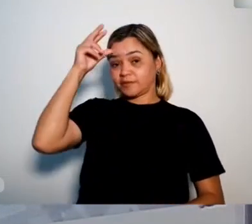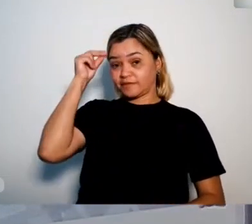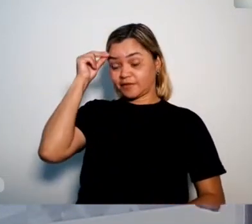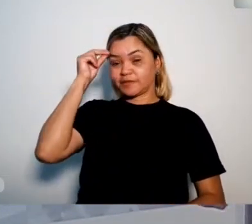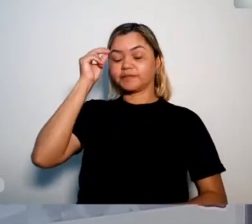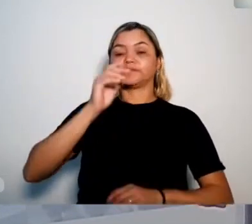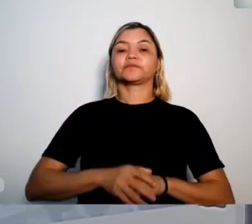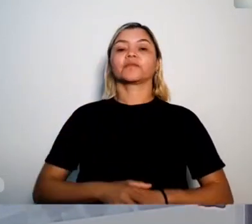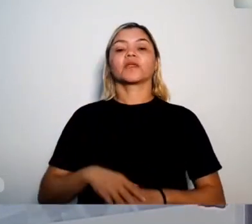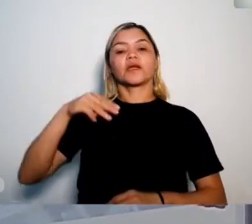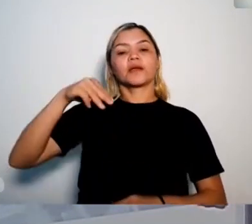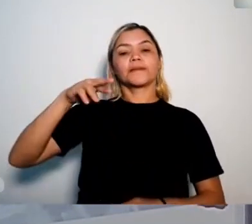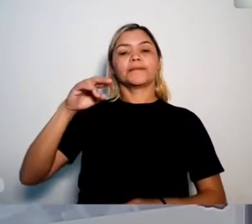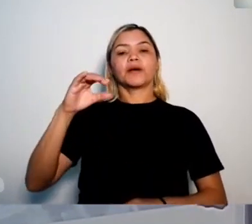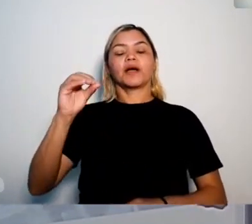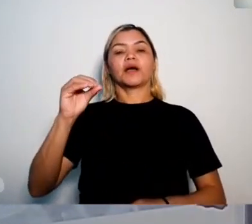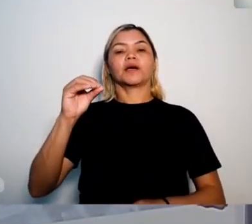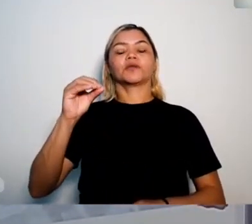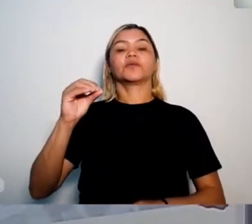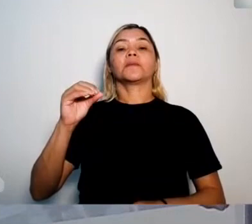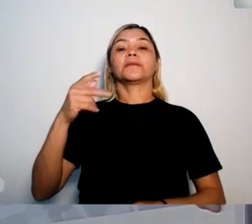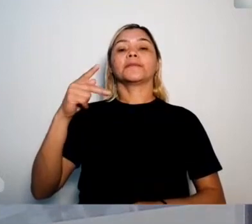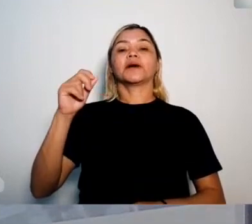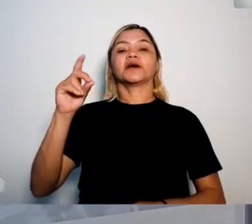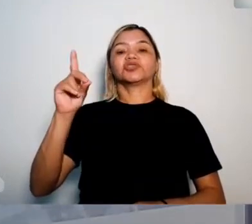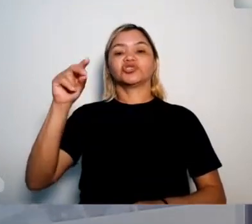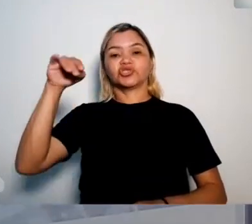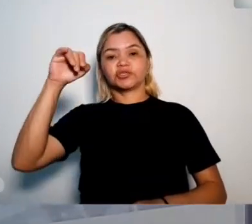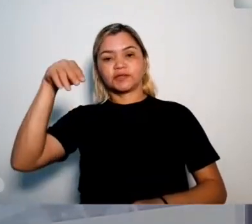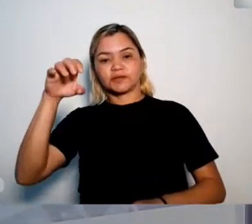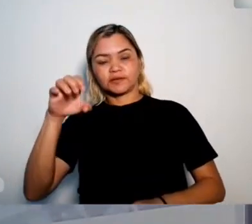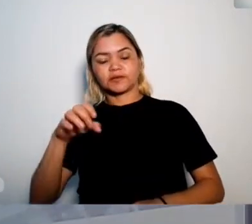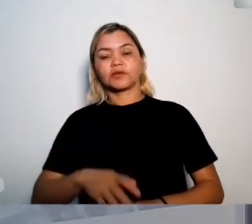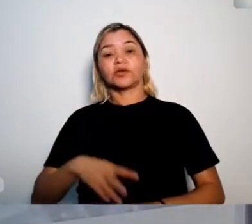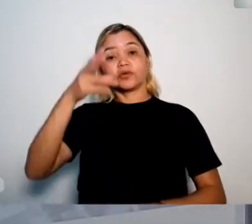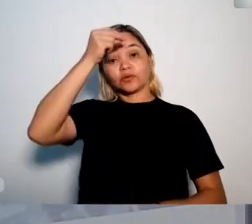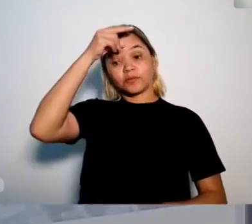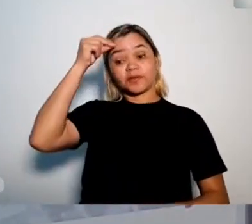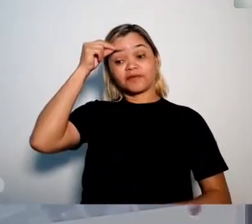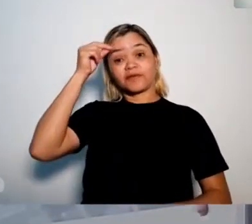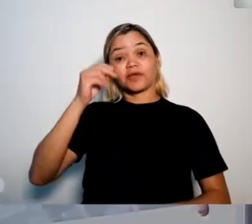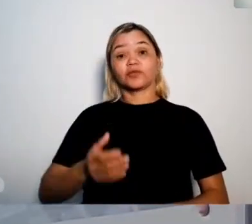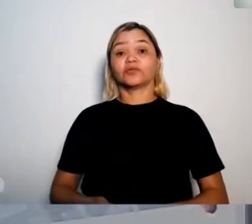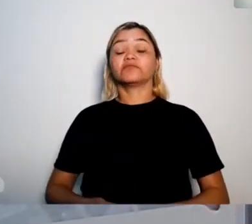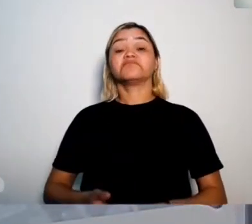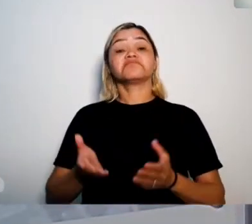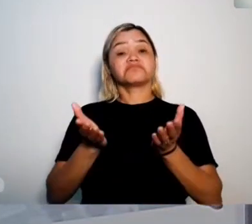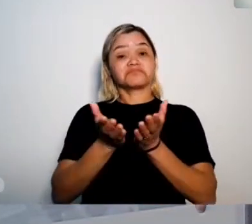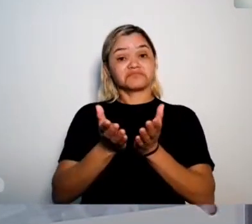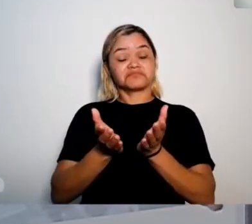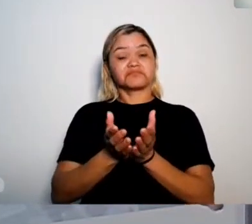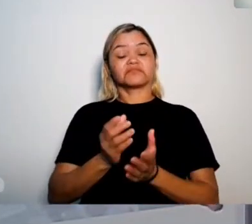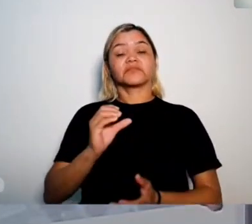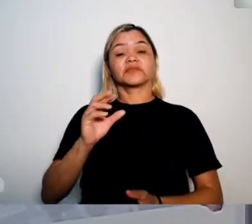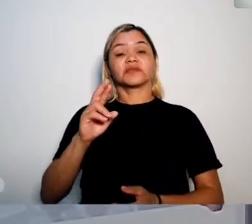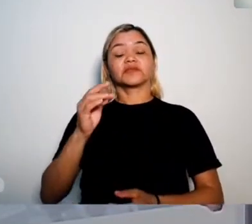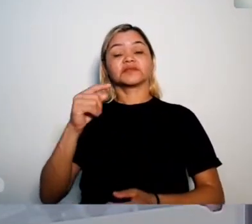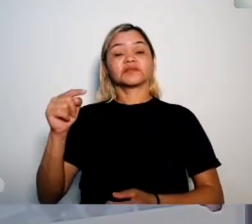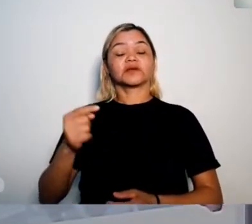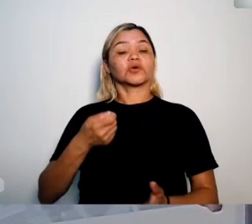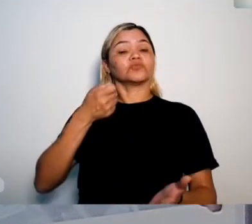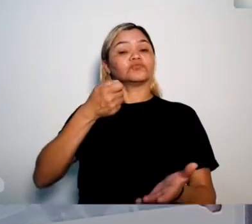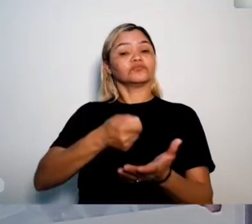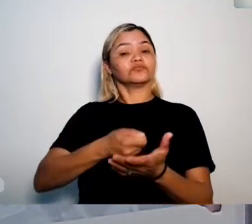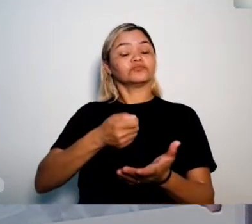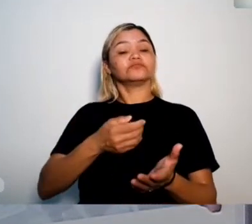Mário Eduardo Pardini, um prefeito cristão, um prefeito comprometido com a